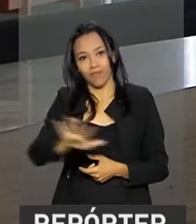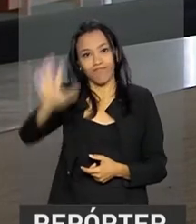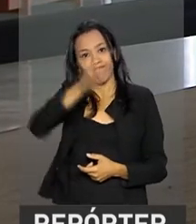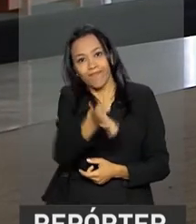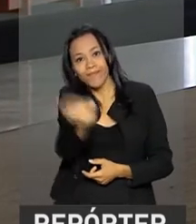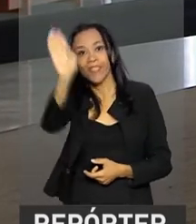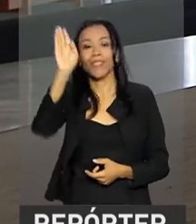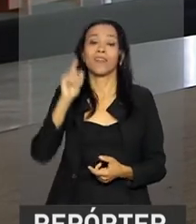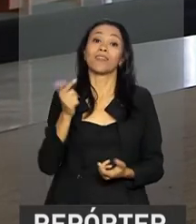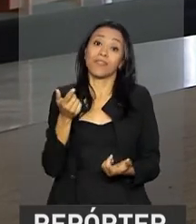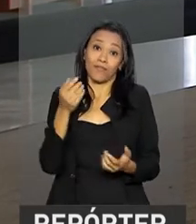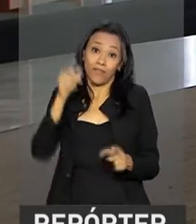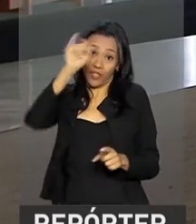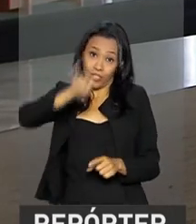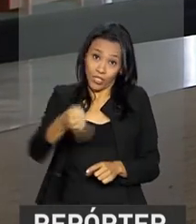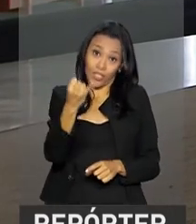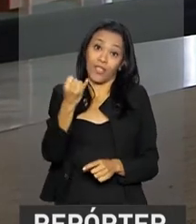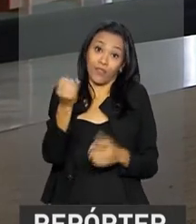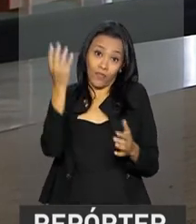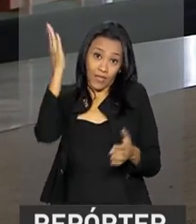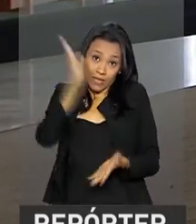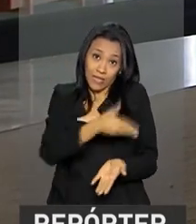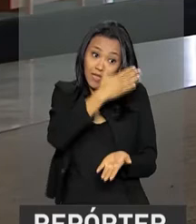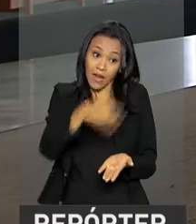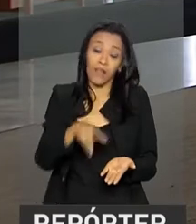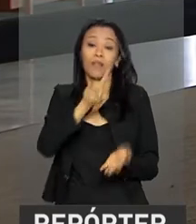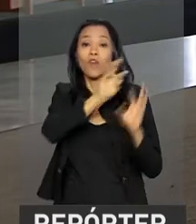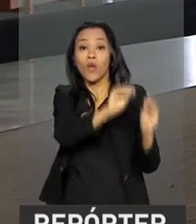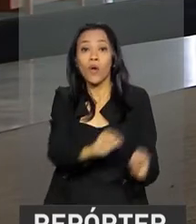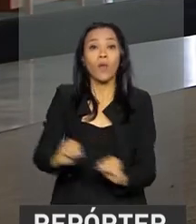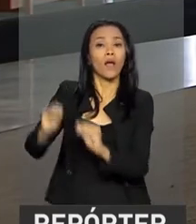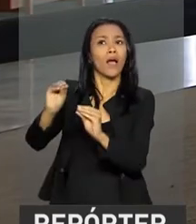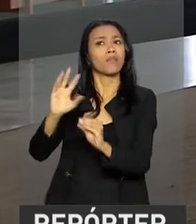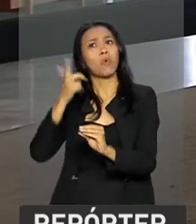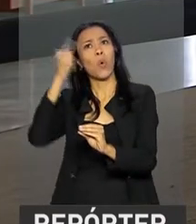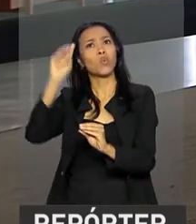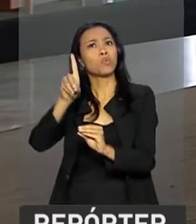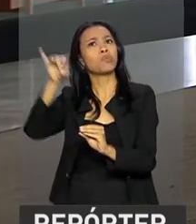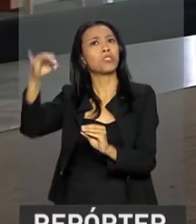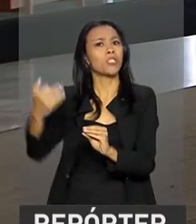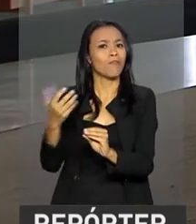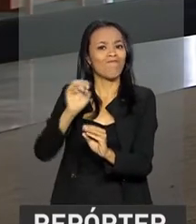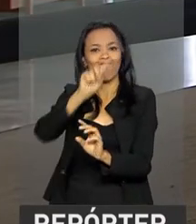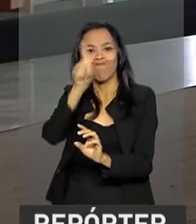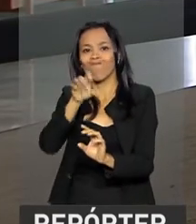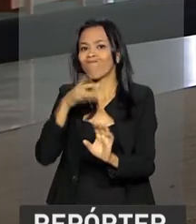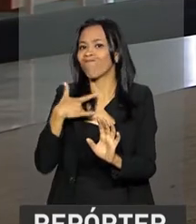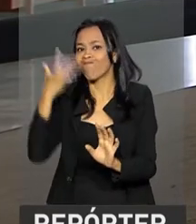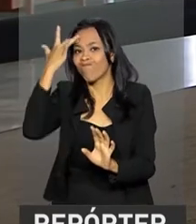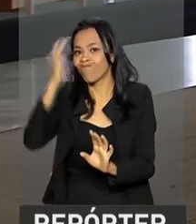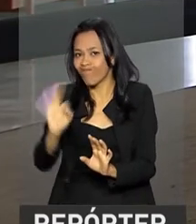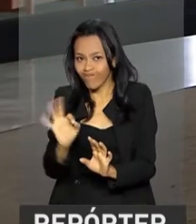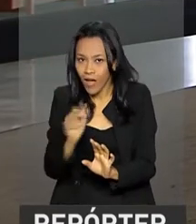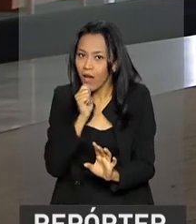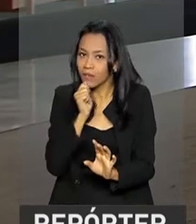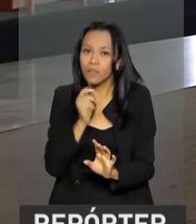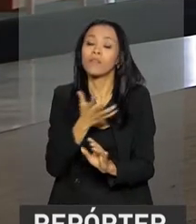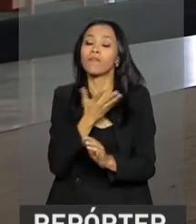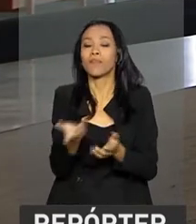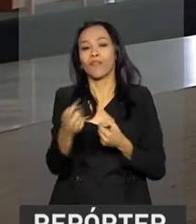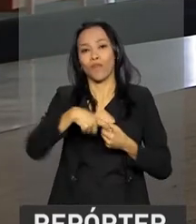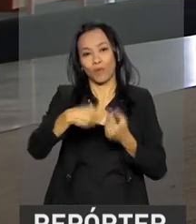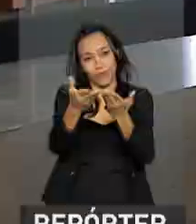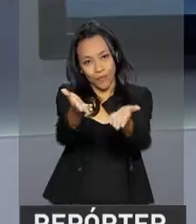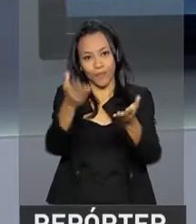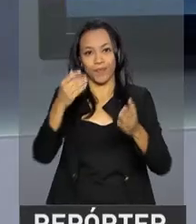janeiro novas datas estão sendo agendadas pelo ministério das relações exteriores eu volto com você não estuda